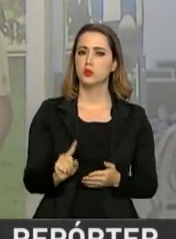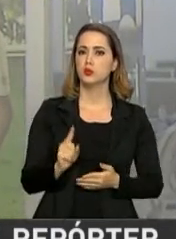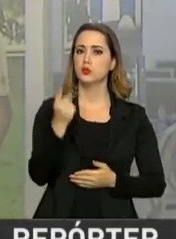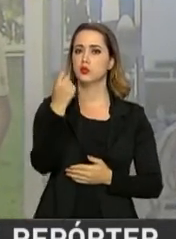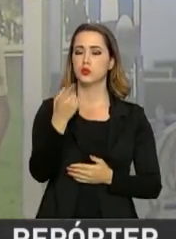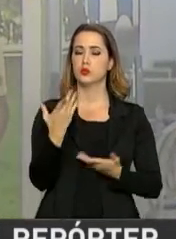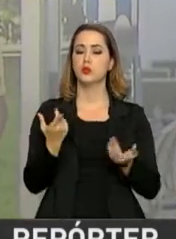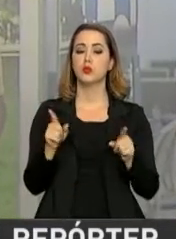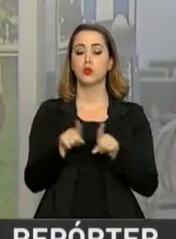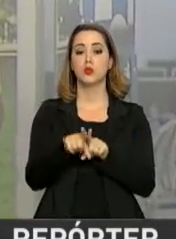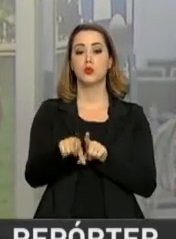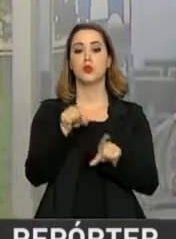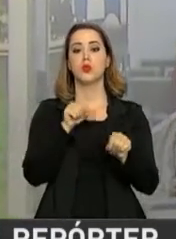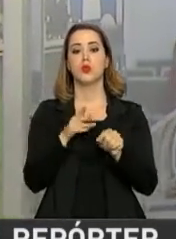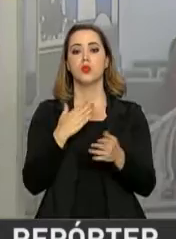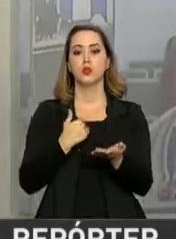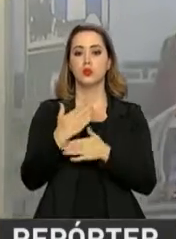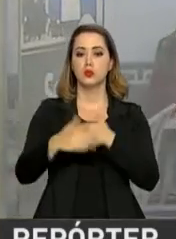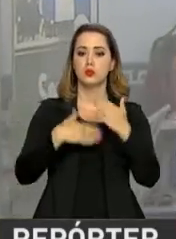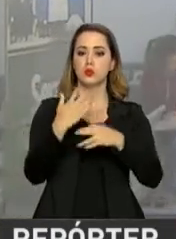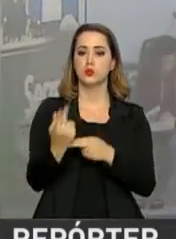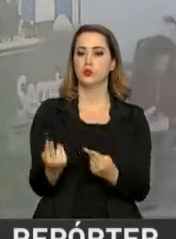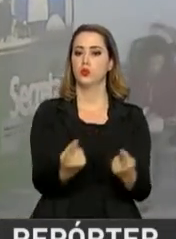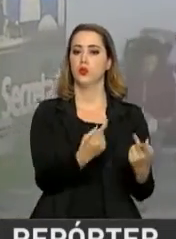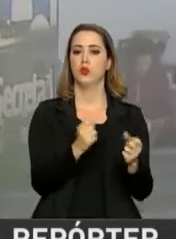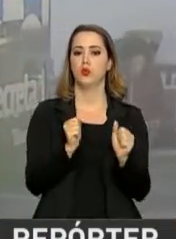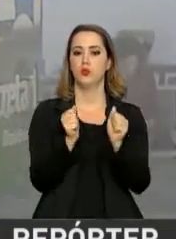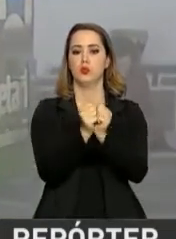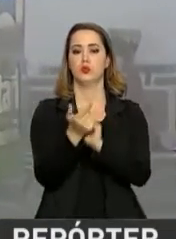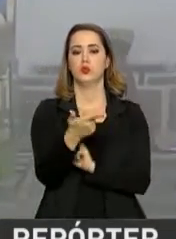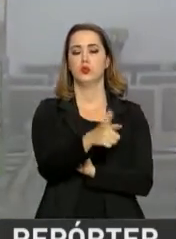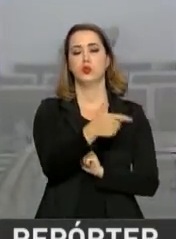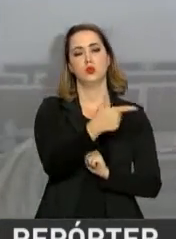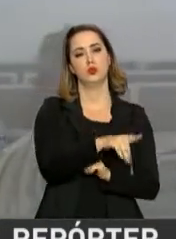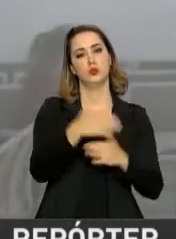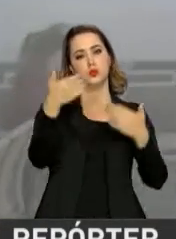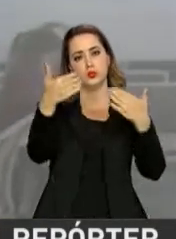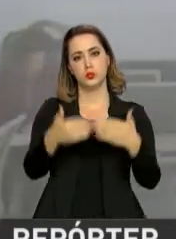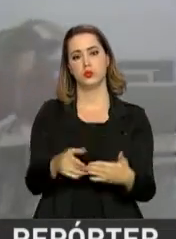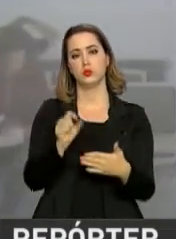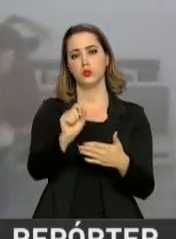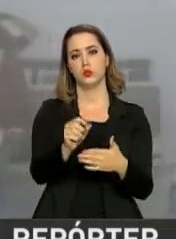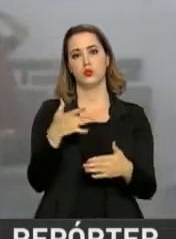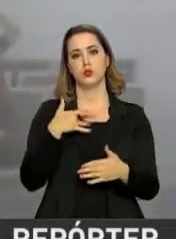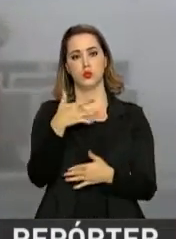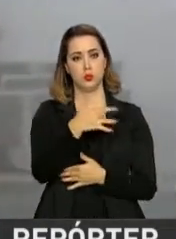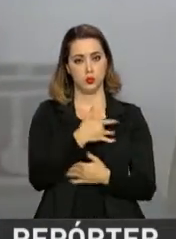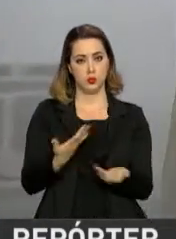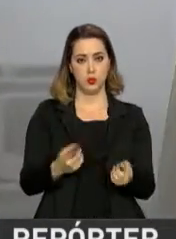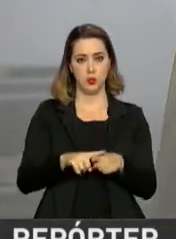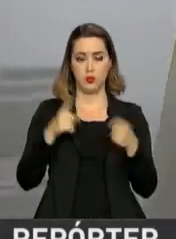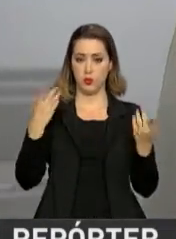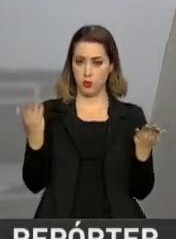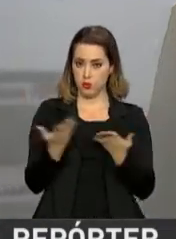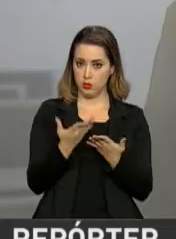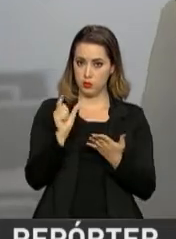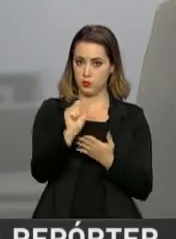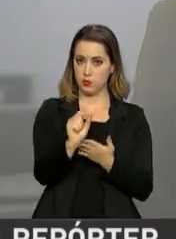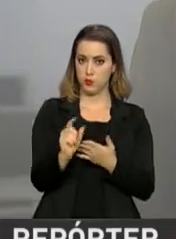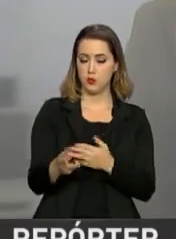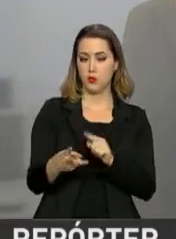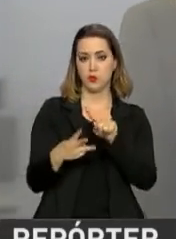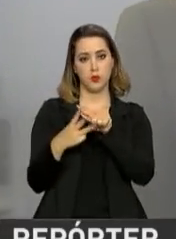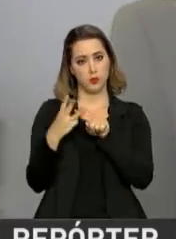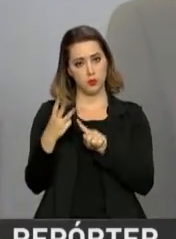funcionando junto com o que sempre existiu a venda presencial dos planos de saúde mas como o setor está entre os